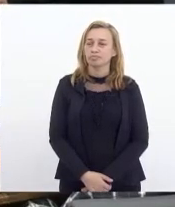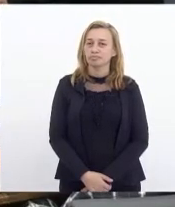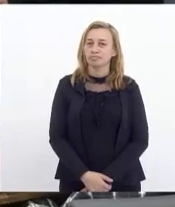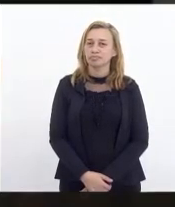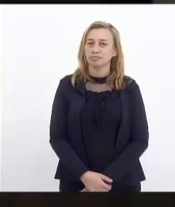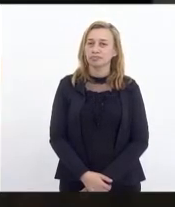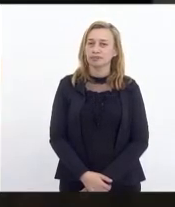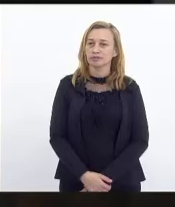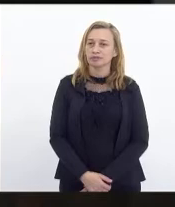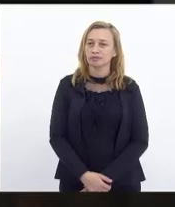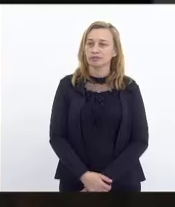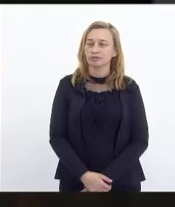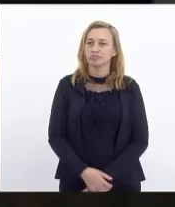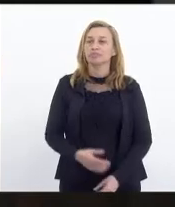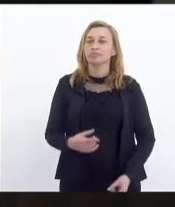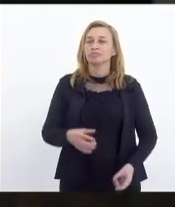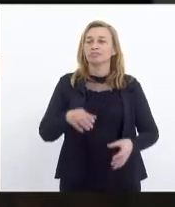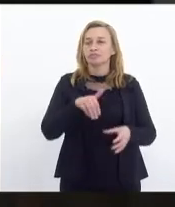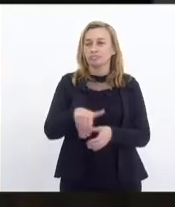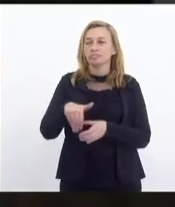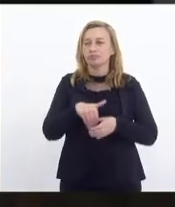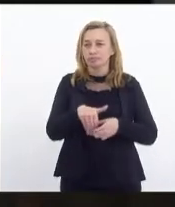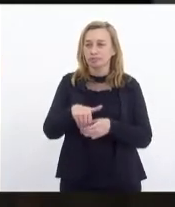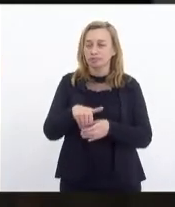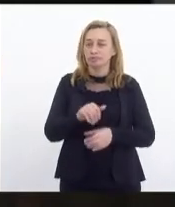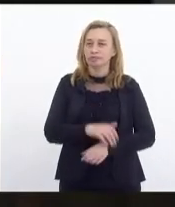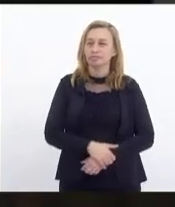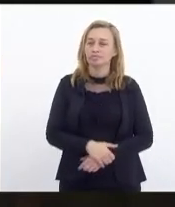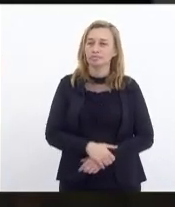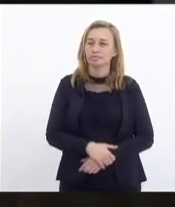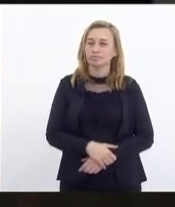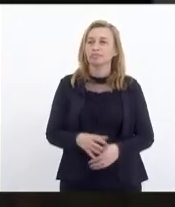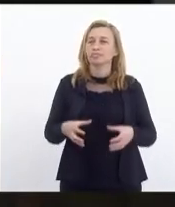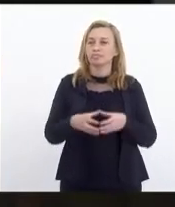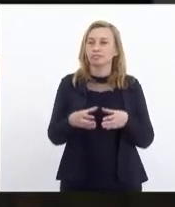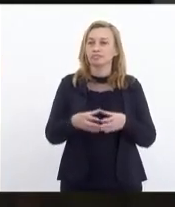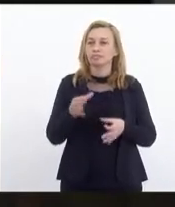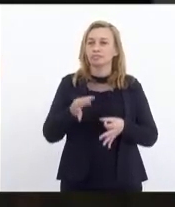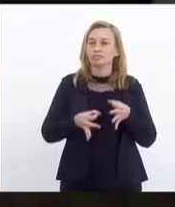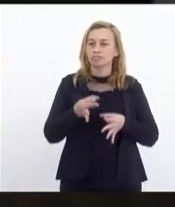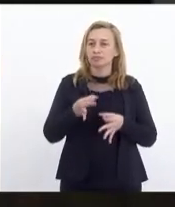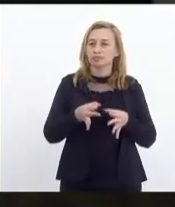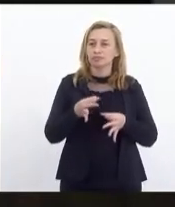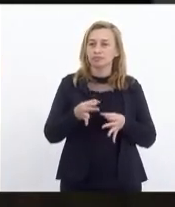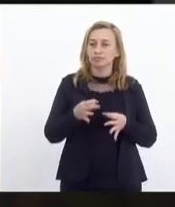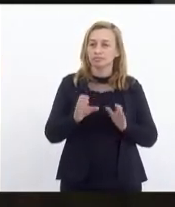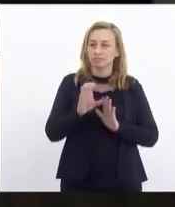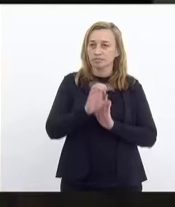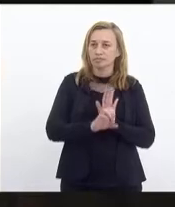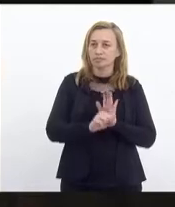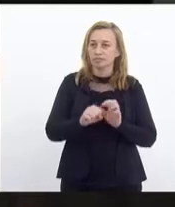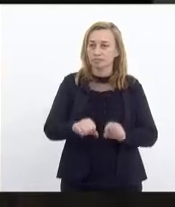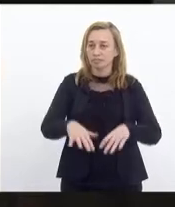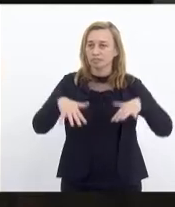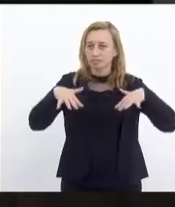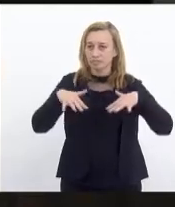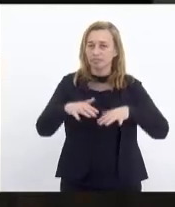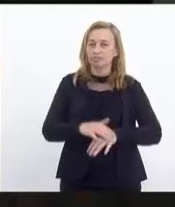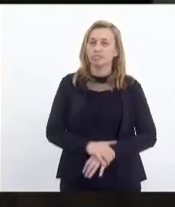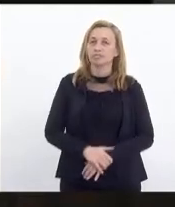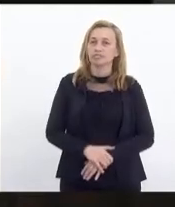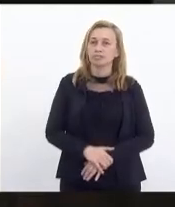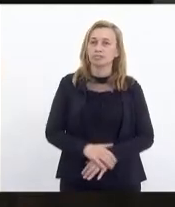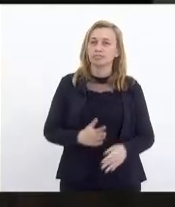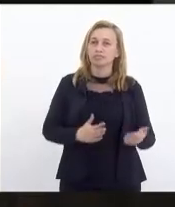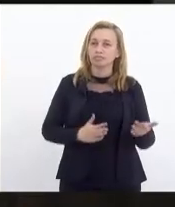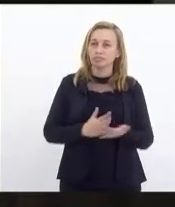Com os pareceres emitidos em votação, o parecer da Comissão de Constituição e Justiça sobre as emendas de plenários. Os senhores